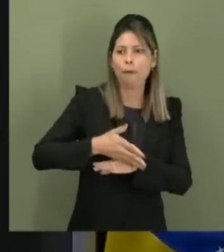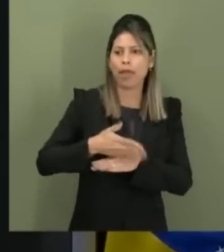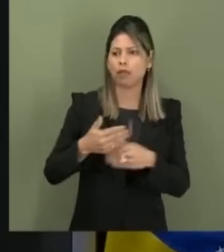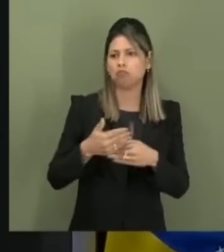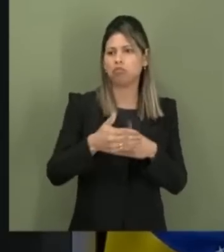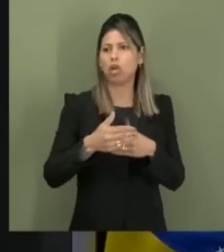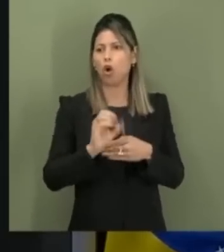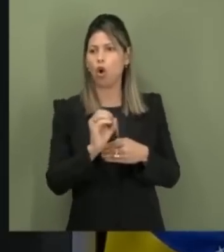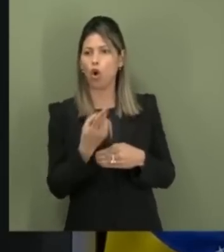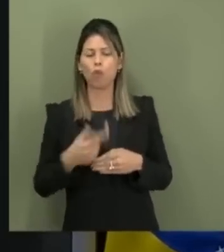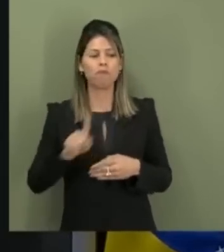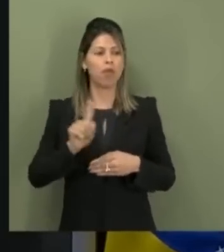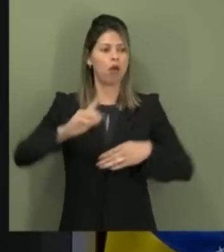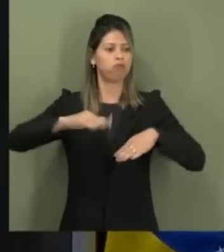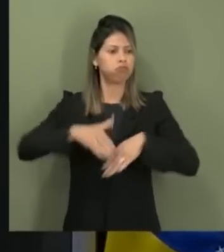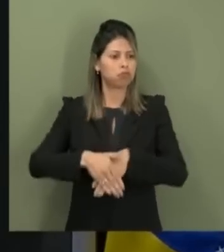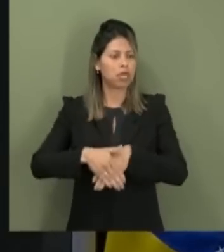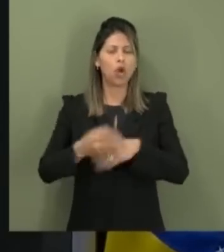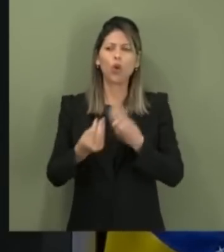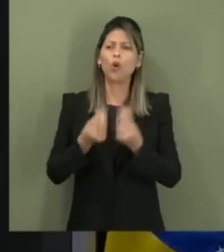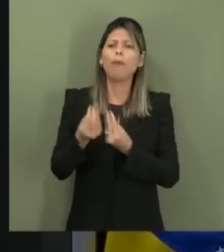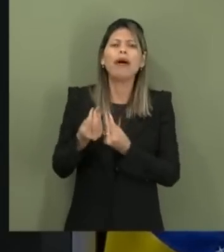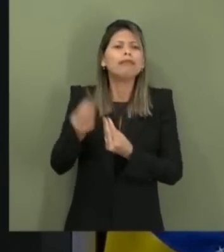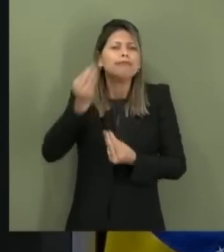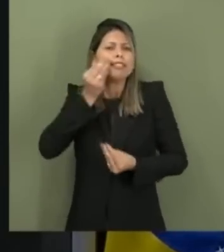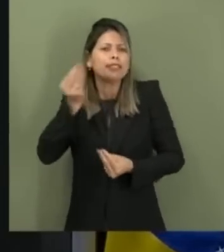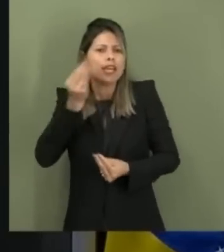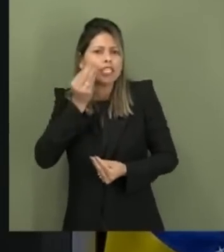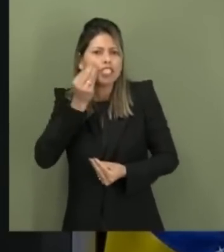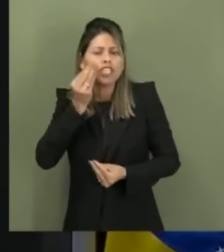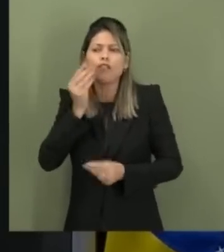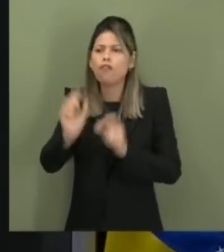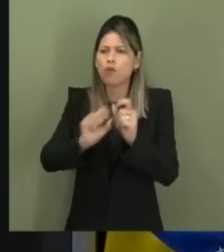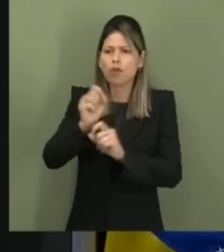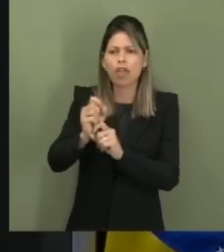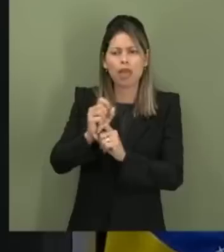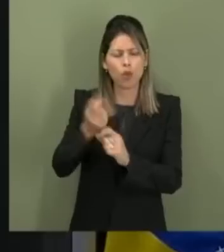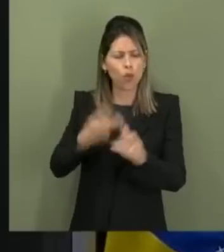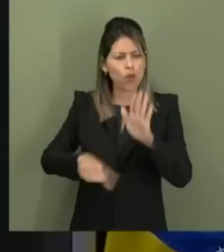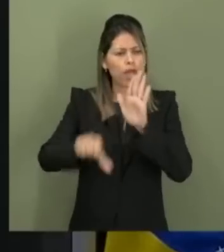a tentativa da prática do crime, que coloca em risco as autoridades.